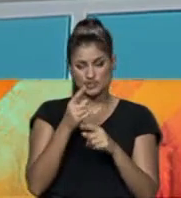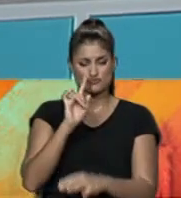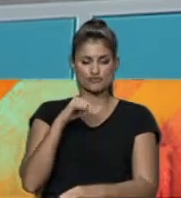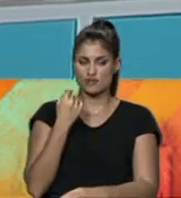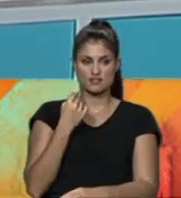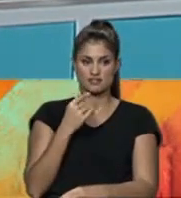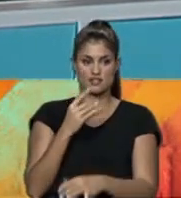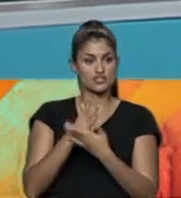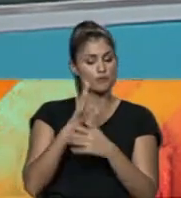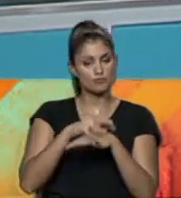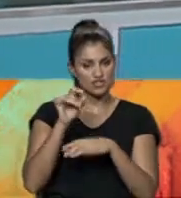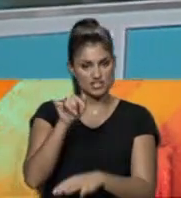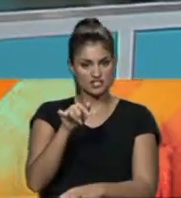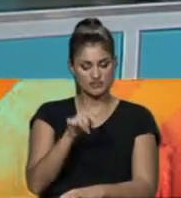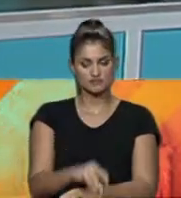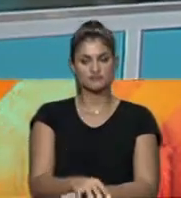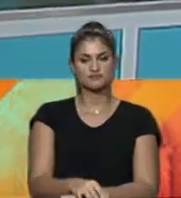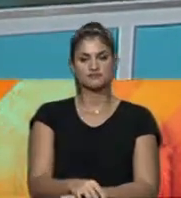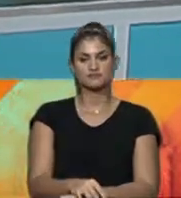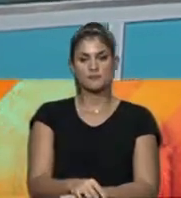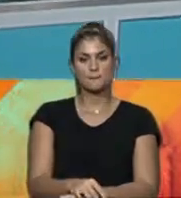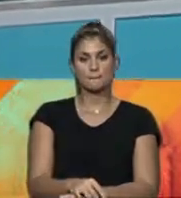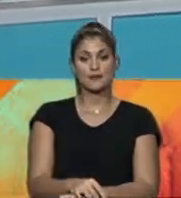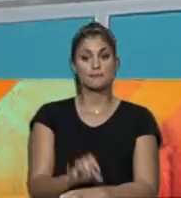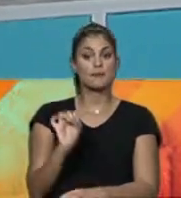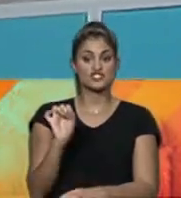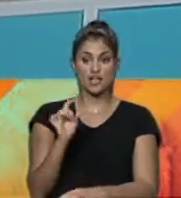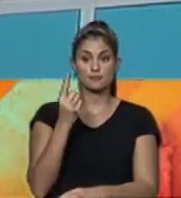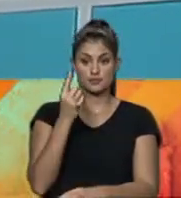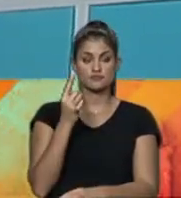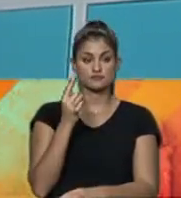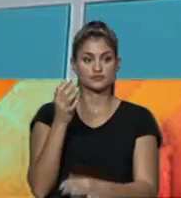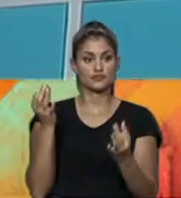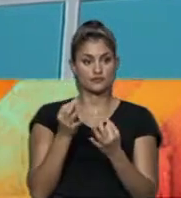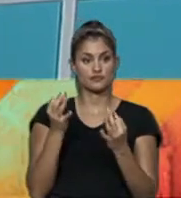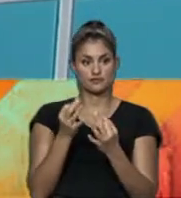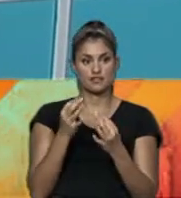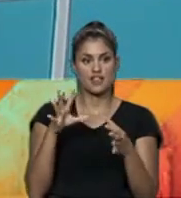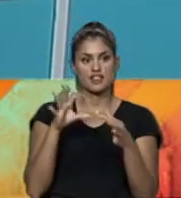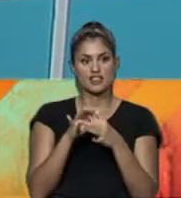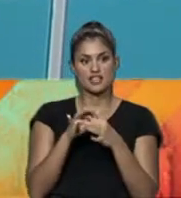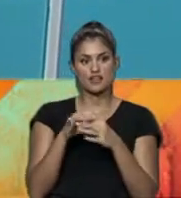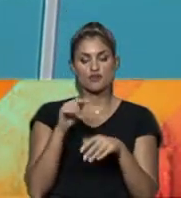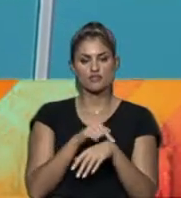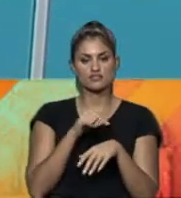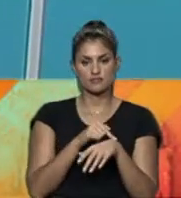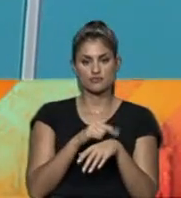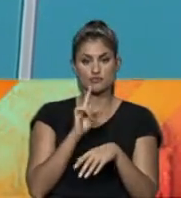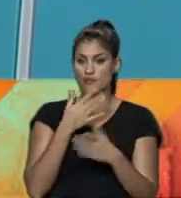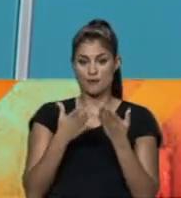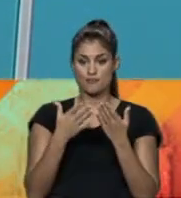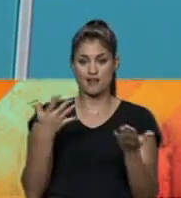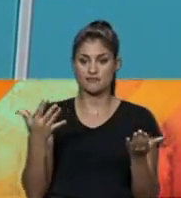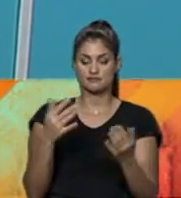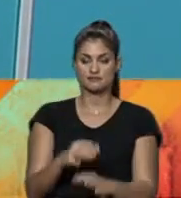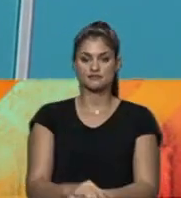por isso. Porque acabou. Exatamente. É? Porque é muito mais rápido, é muito mais eficaz. De facto, em termos de tempo, não tem comparação possível, não é?